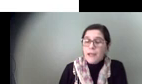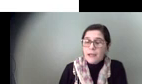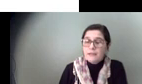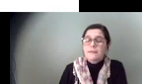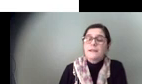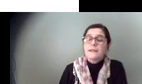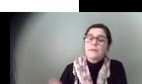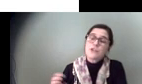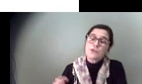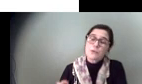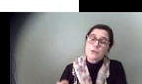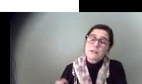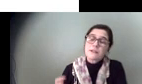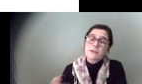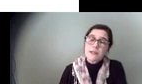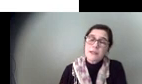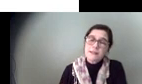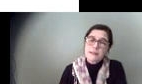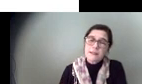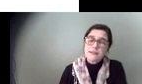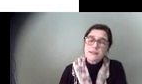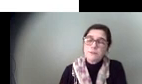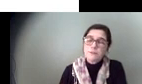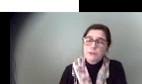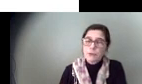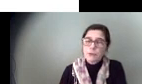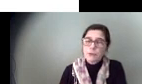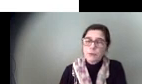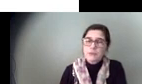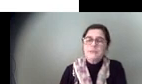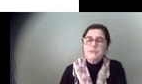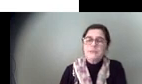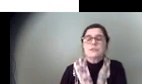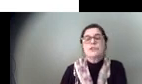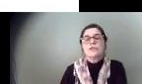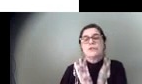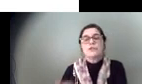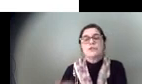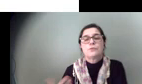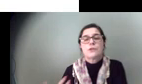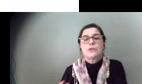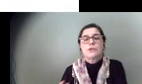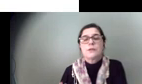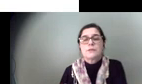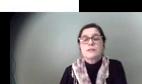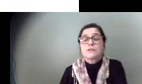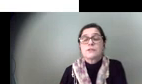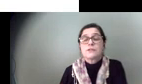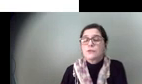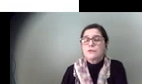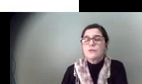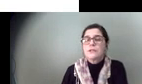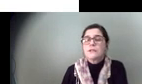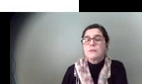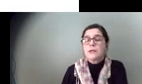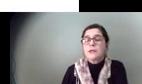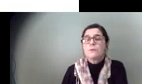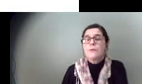um olhar, né, para a gente conseguir se localizar neste currículo paulista. Então, a gente refletiu um pouquinho mais sobre essas